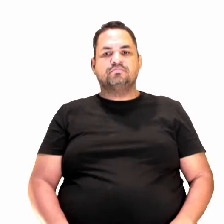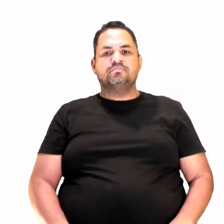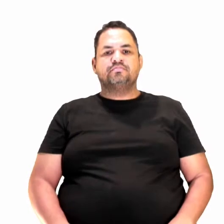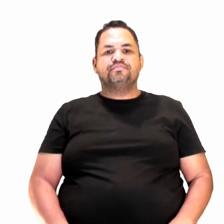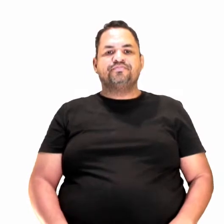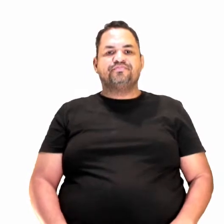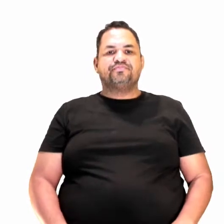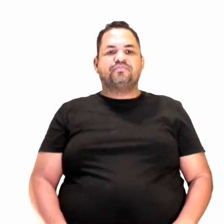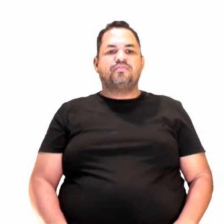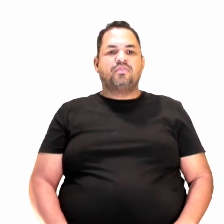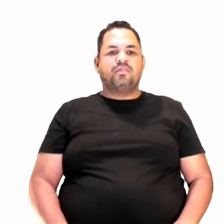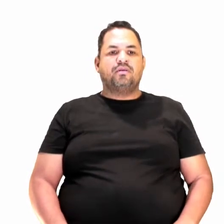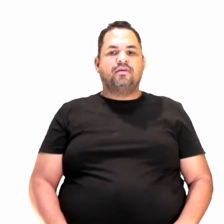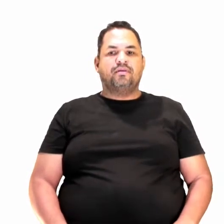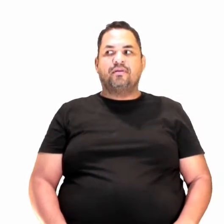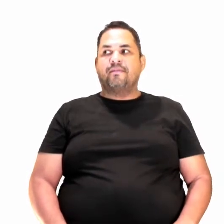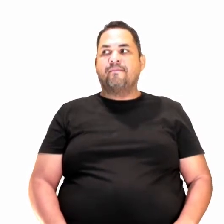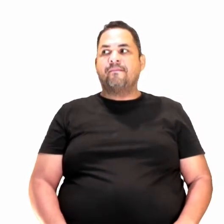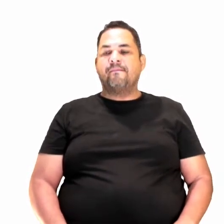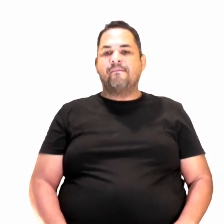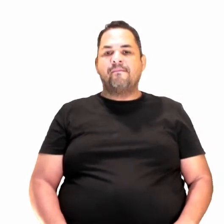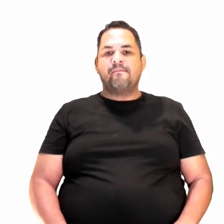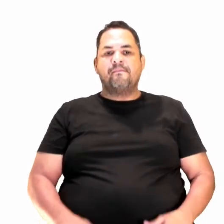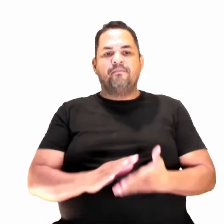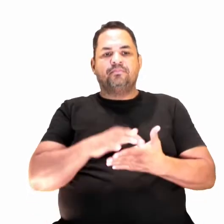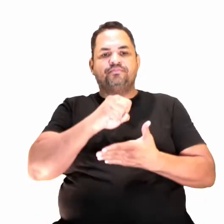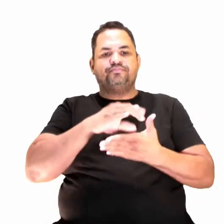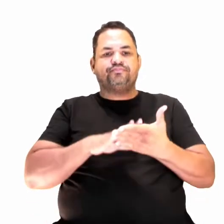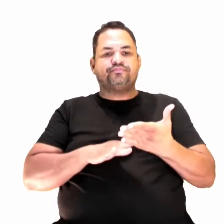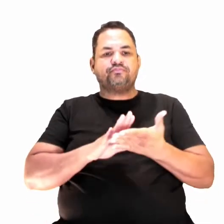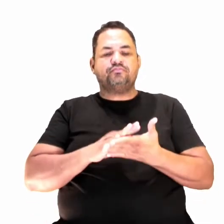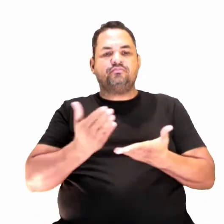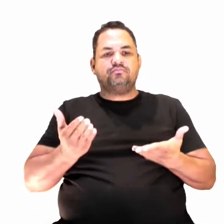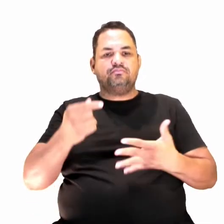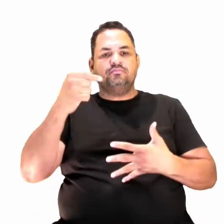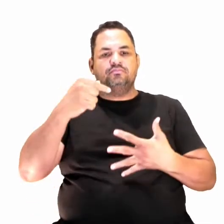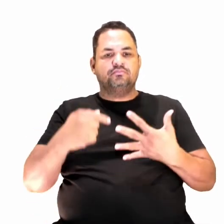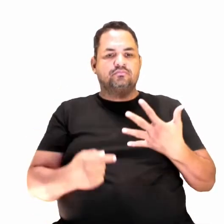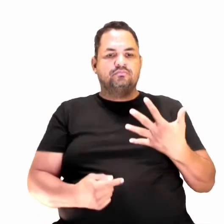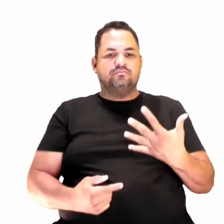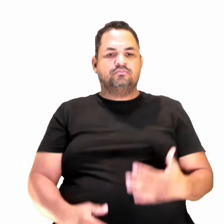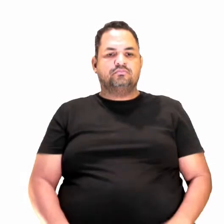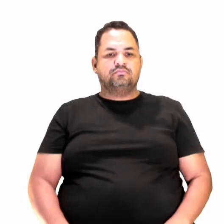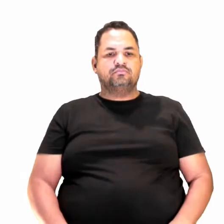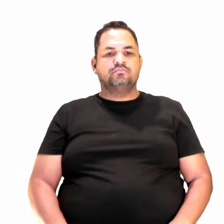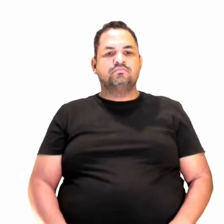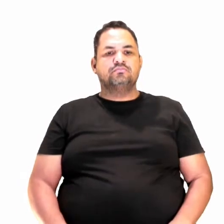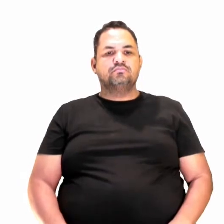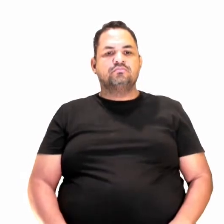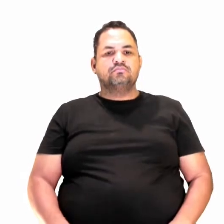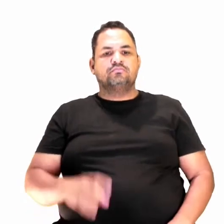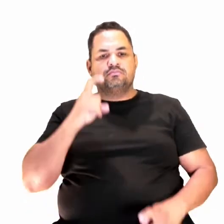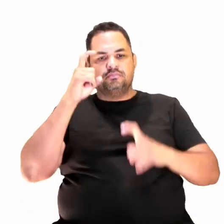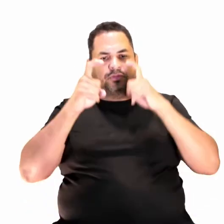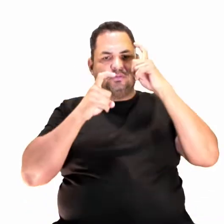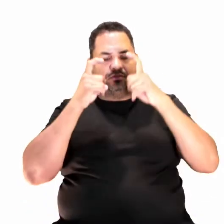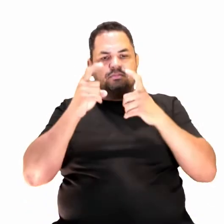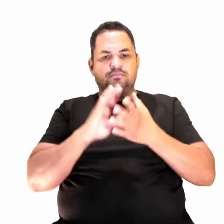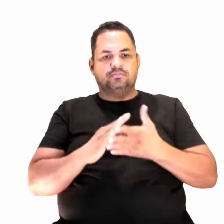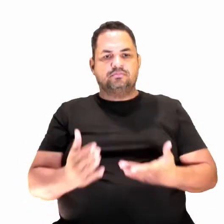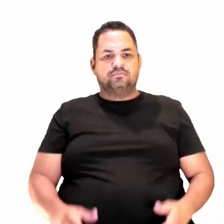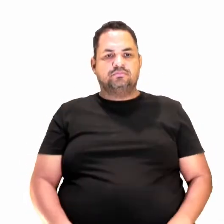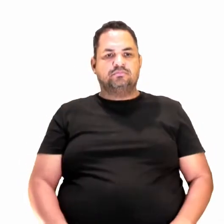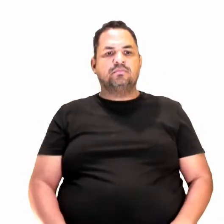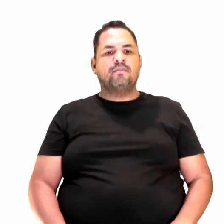excessiva. Então, presta atenção que todas as alternativas têm, de certa forma, aí, uma questão de preocupação, mas tinha que ser